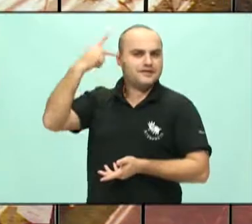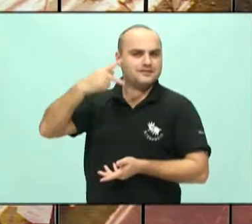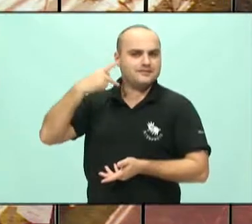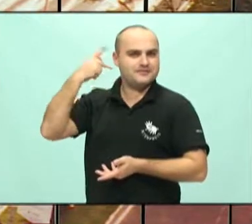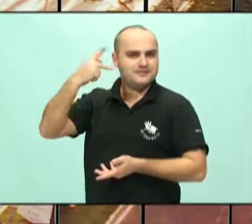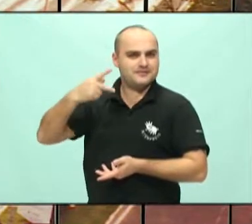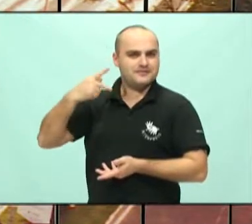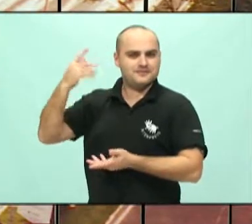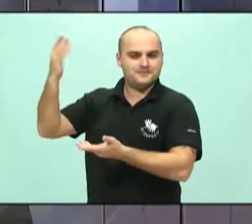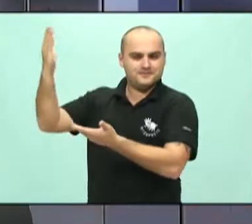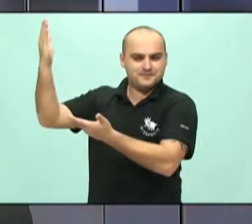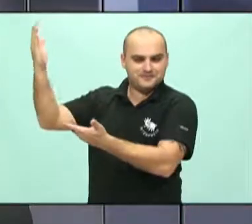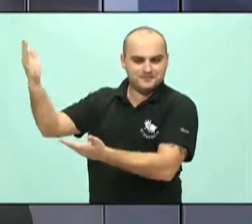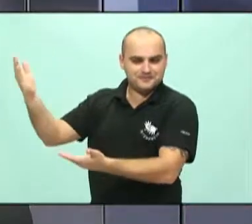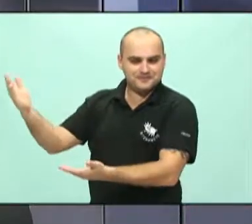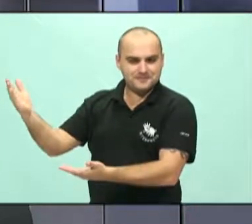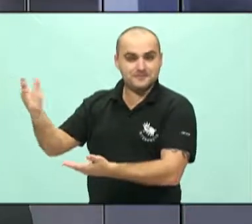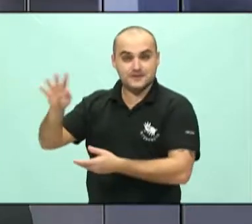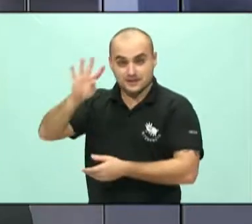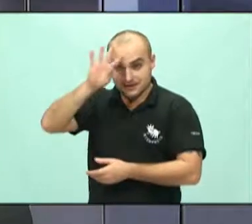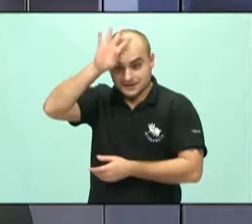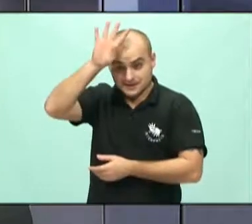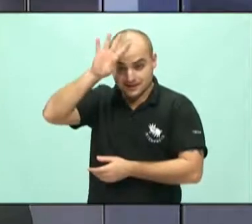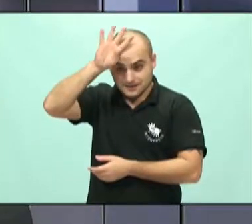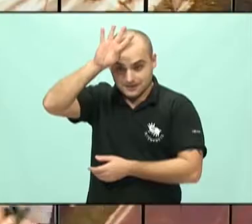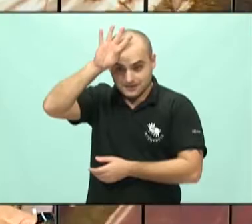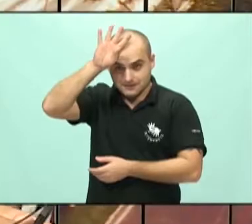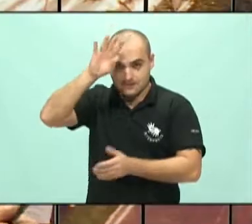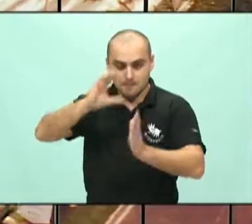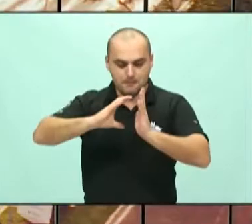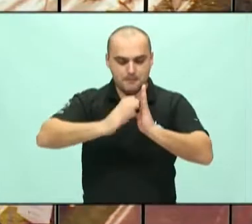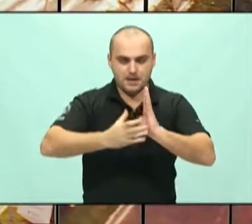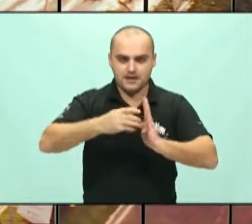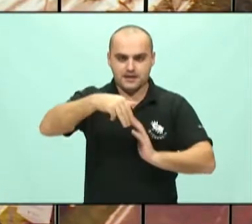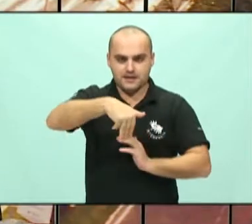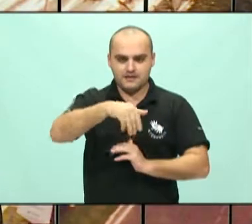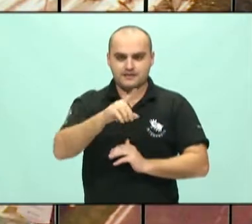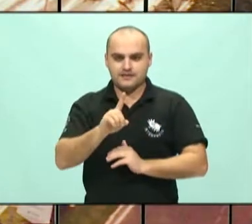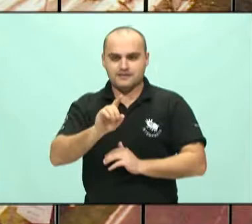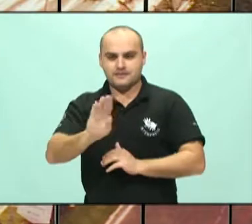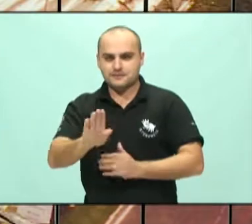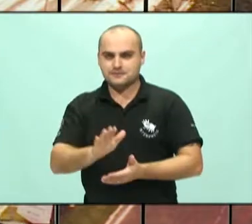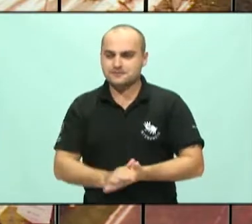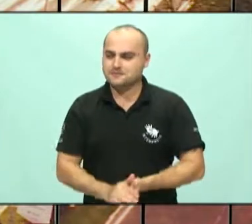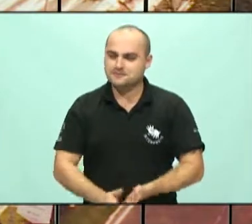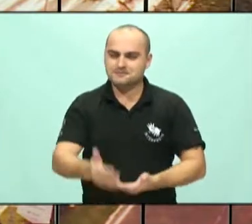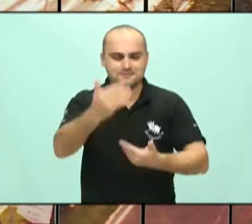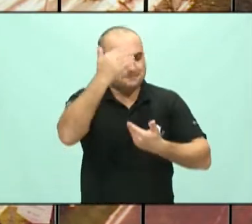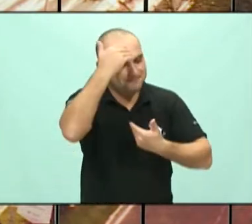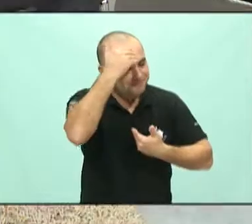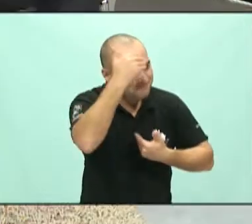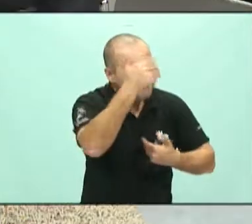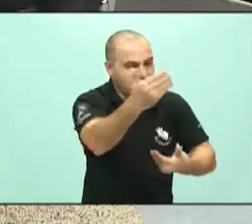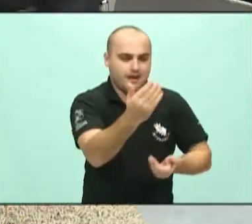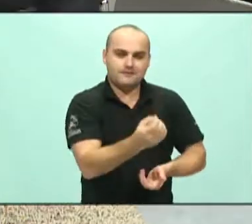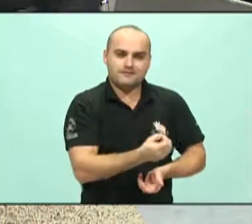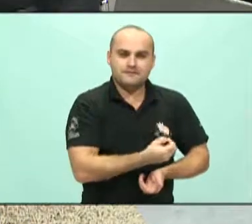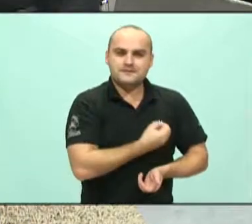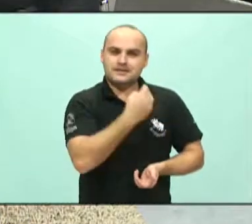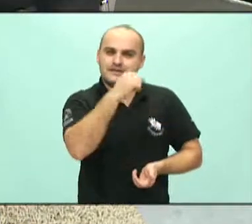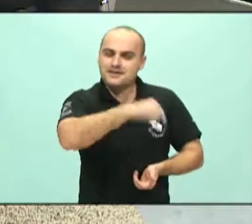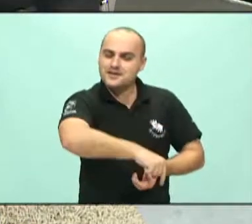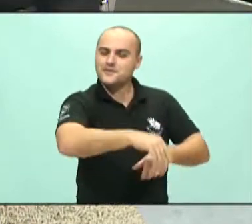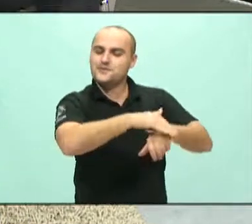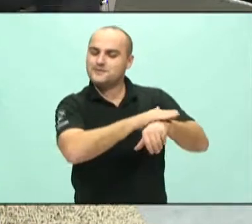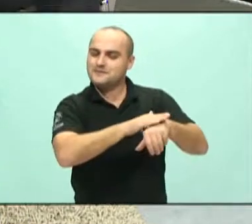vereador Tiago Morastoni, do MDB, ao qual dizemos muito obrigado por atender o nosso convite e estar aqui